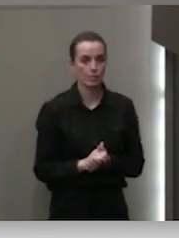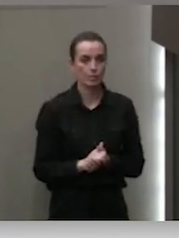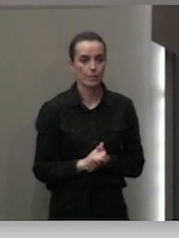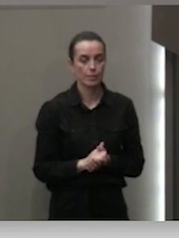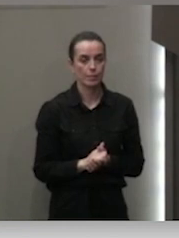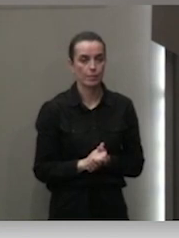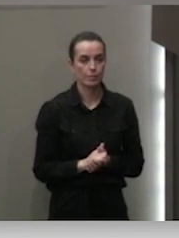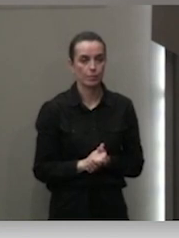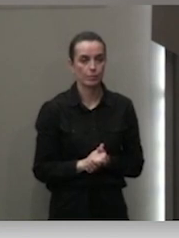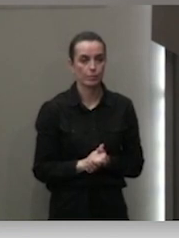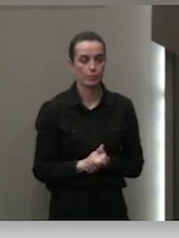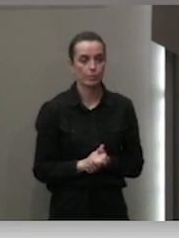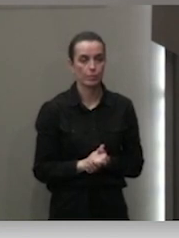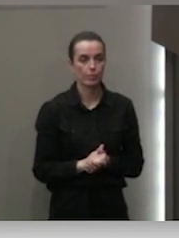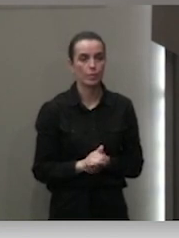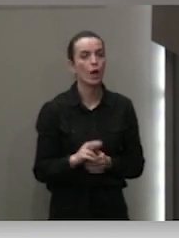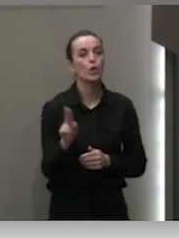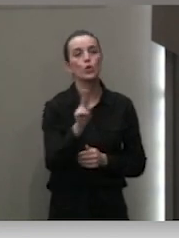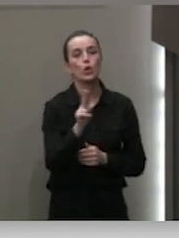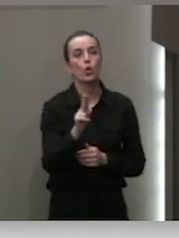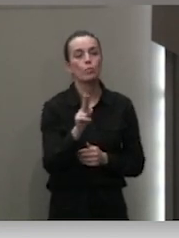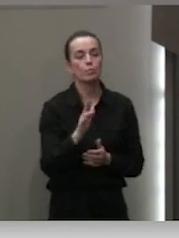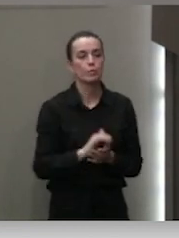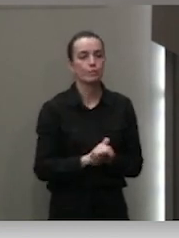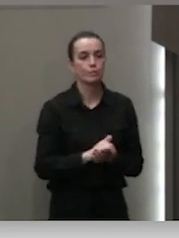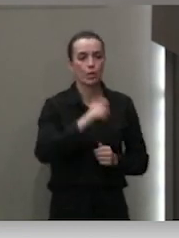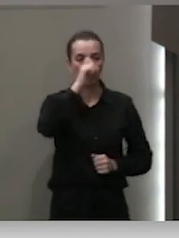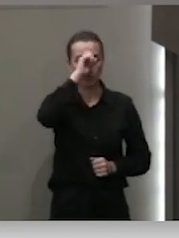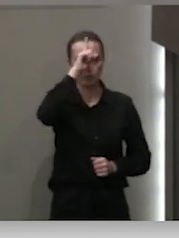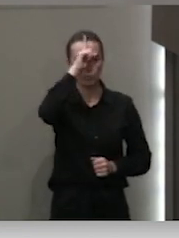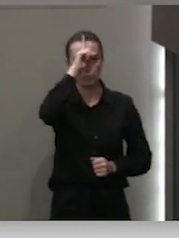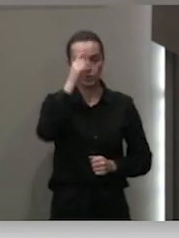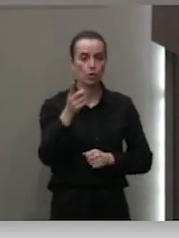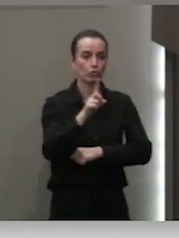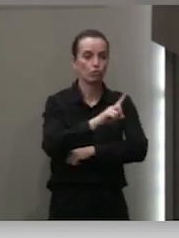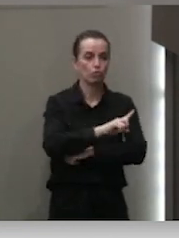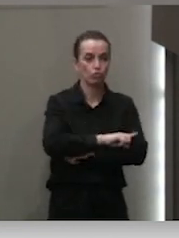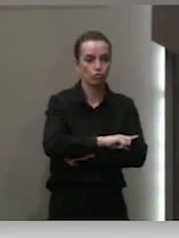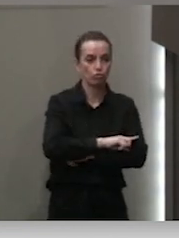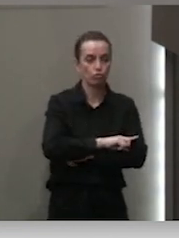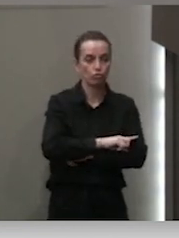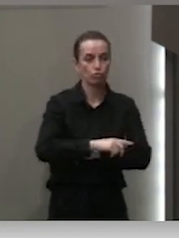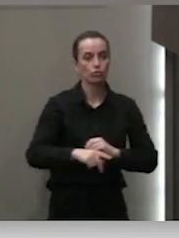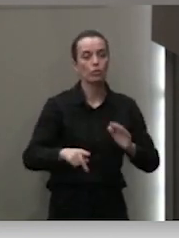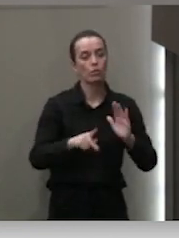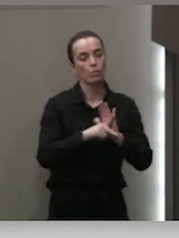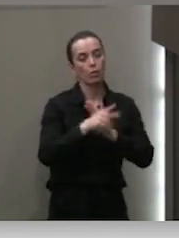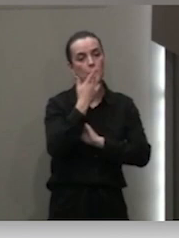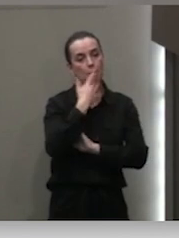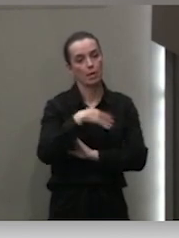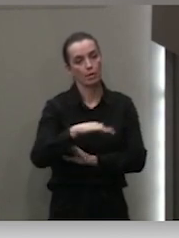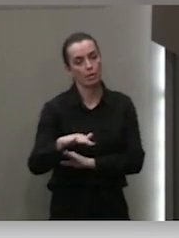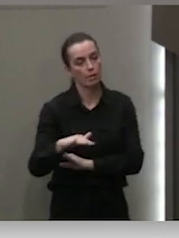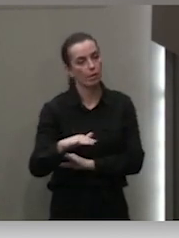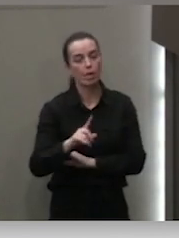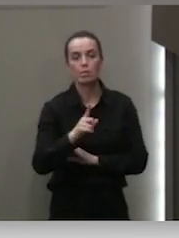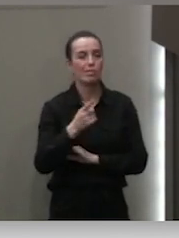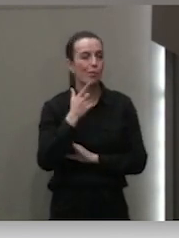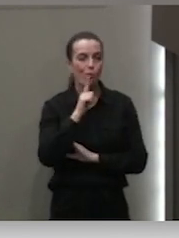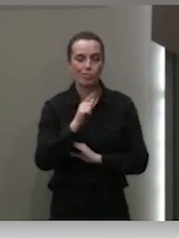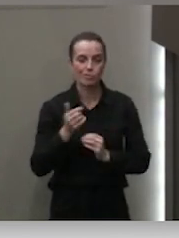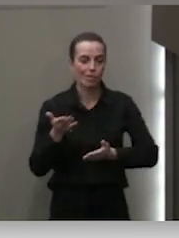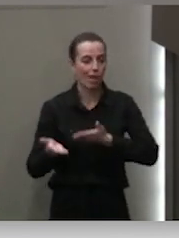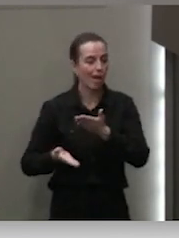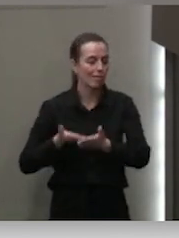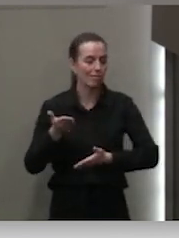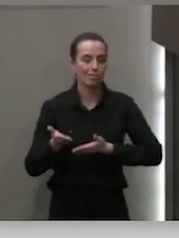como Hospital dia mas que não atendeu as expectativas de saúde que a população de passofundo merece e nós vamos